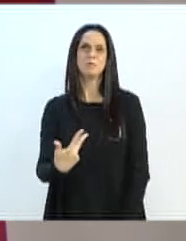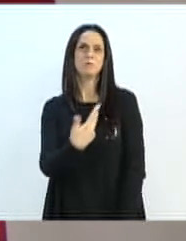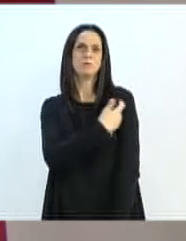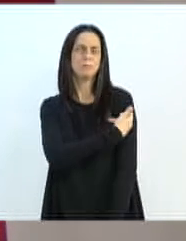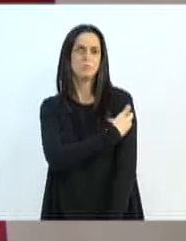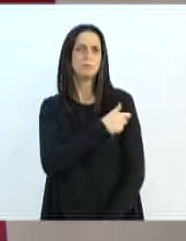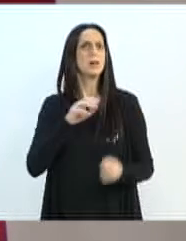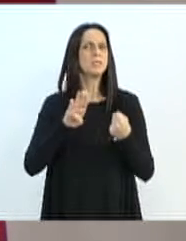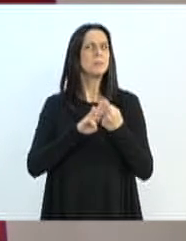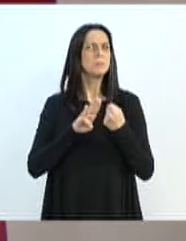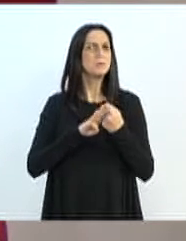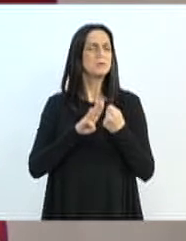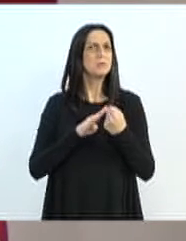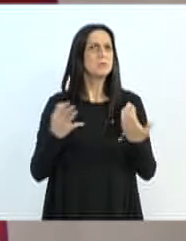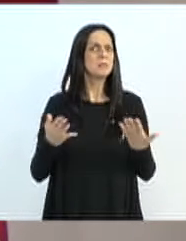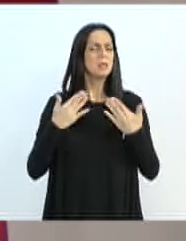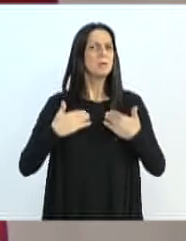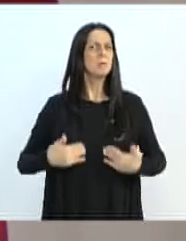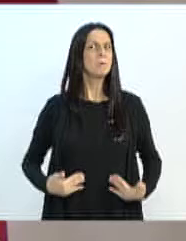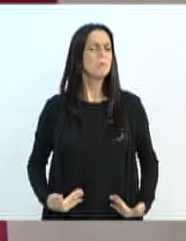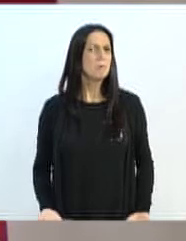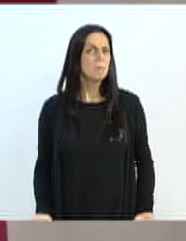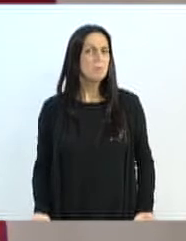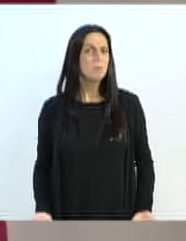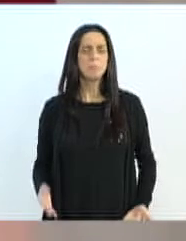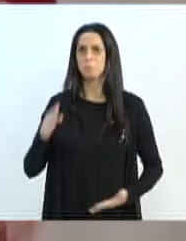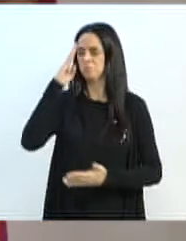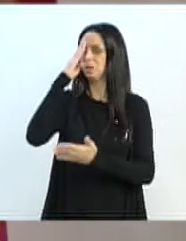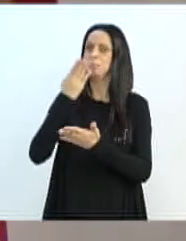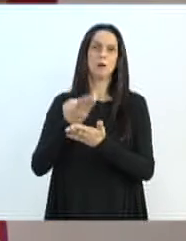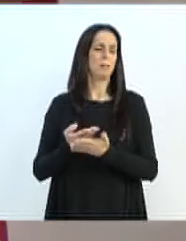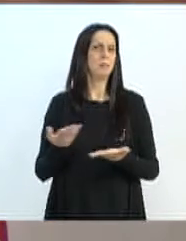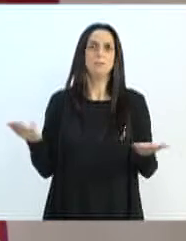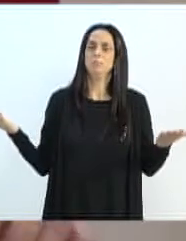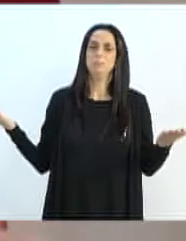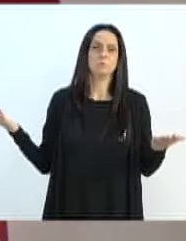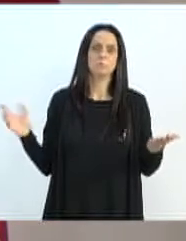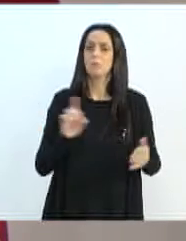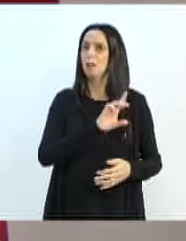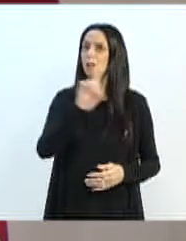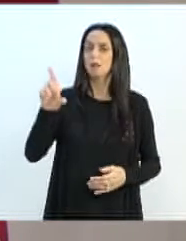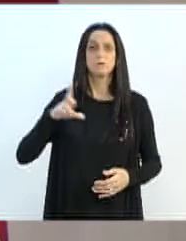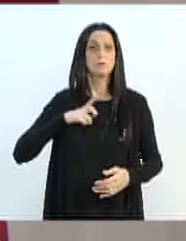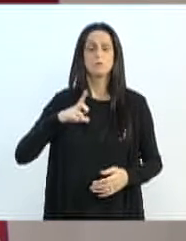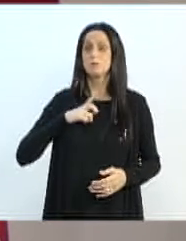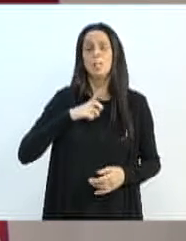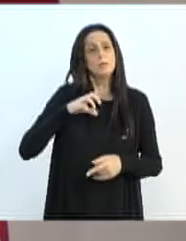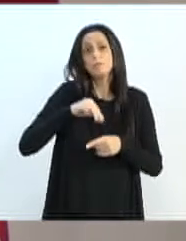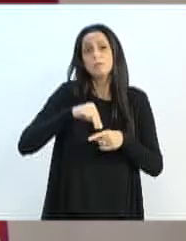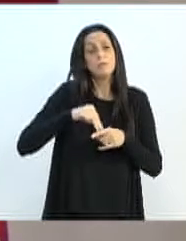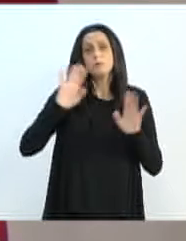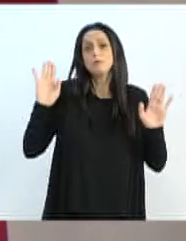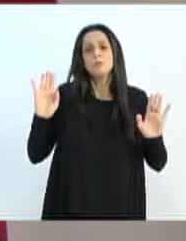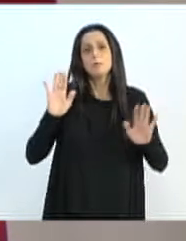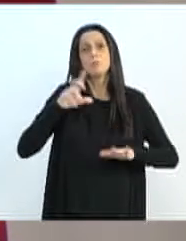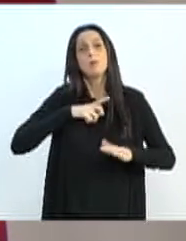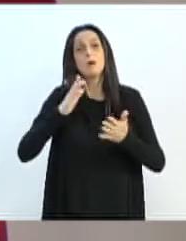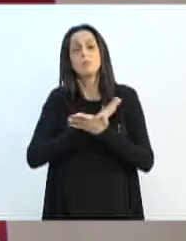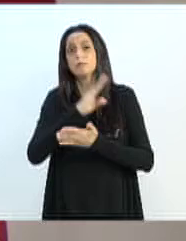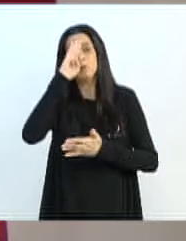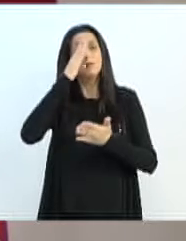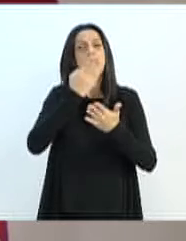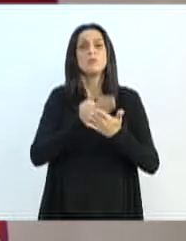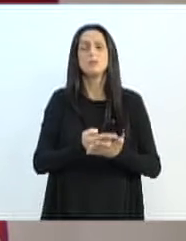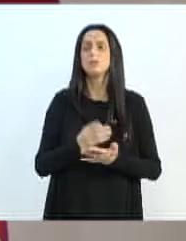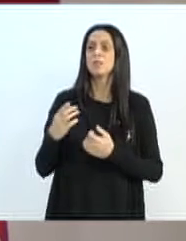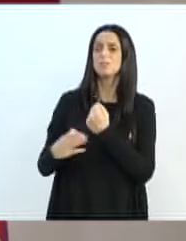substância em seu corpo, sendo que elas não acreditam, por suas individuais razões, não acreditam na eficácia ou na